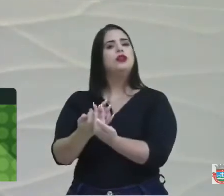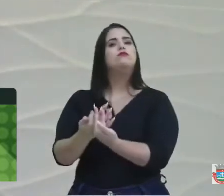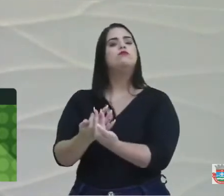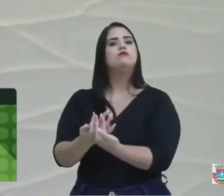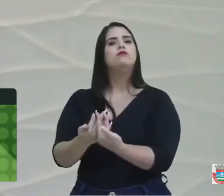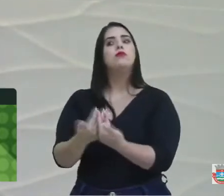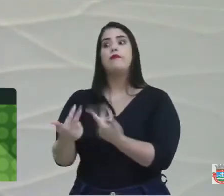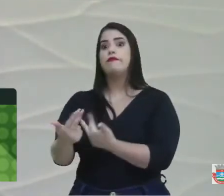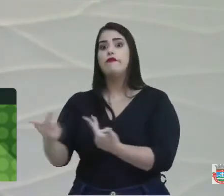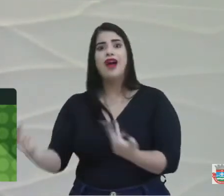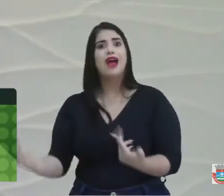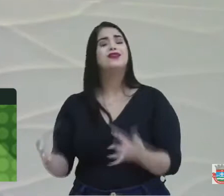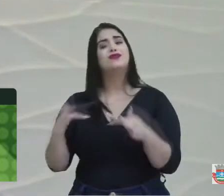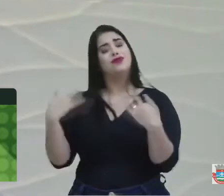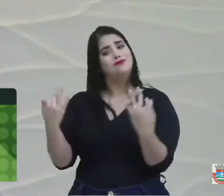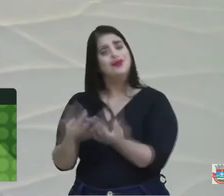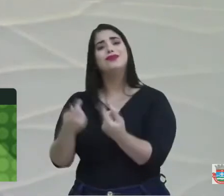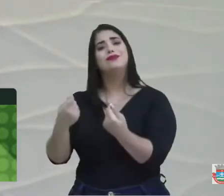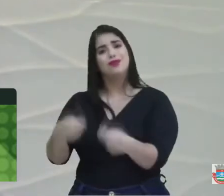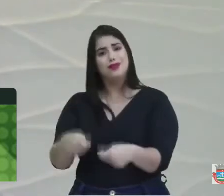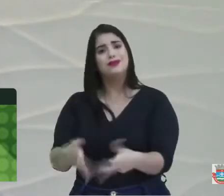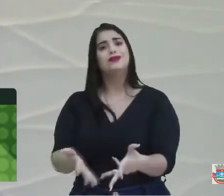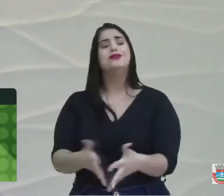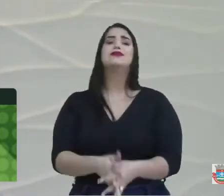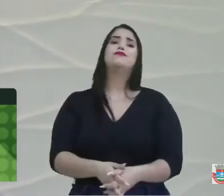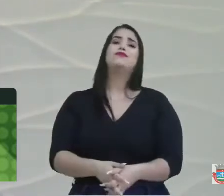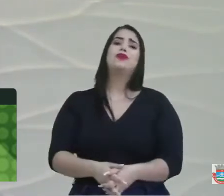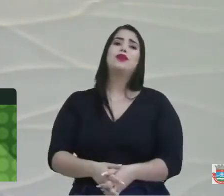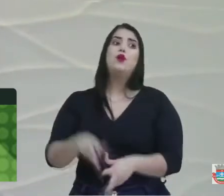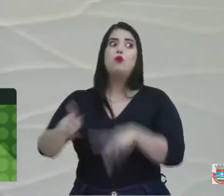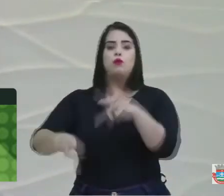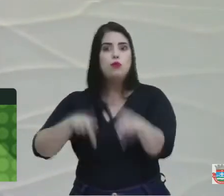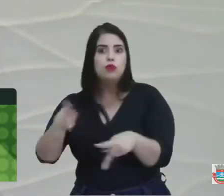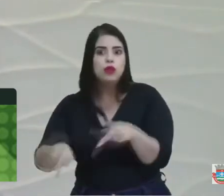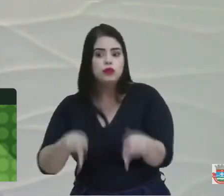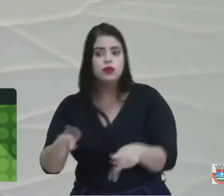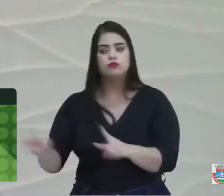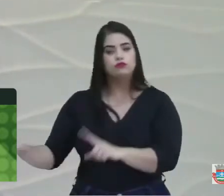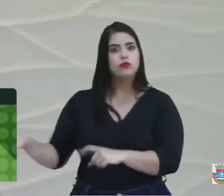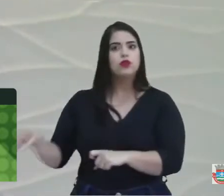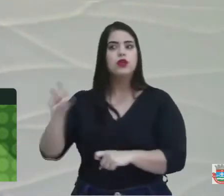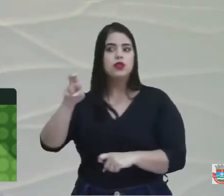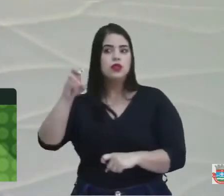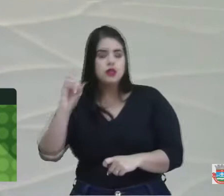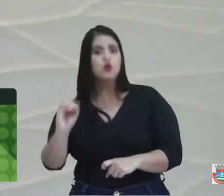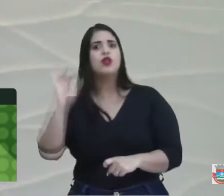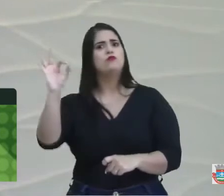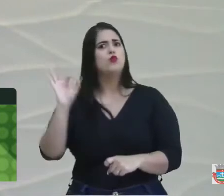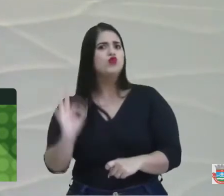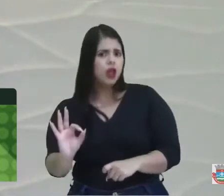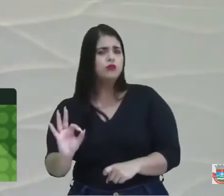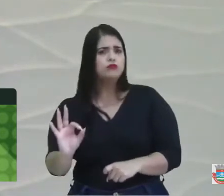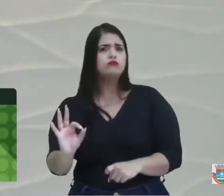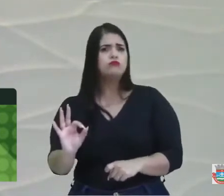muitas famílias necessitadas. Nós temos uma população rural de quase 50%, ou seja, mais de 20 mil famílias que moram